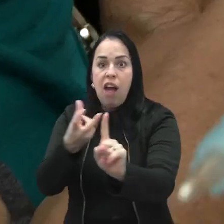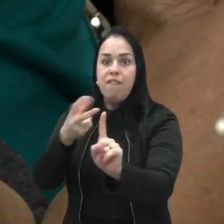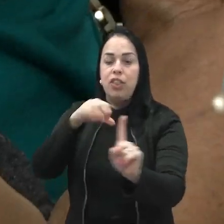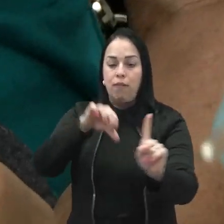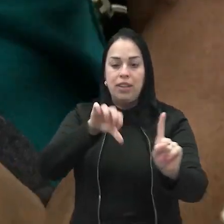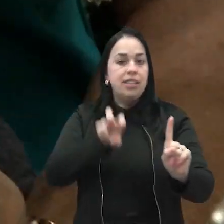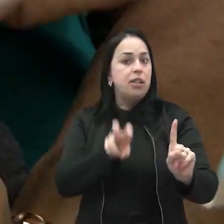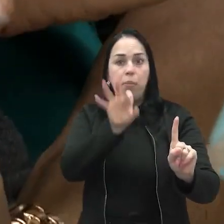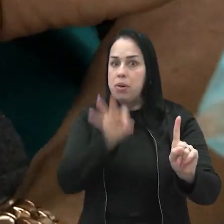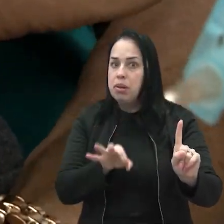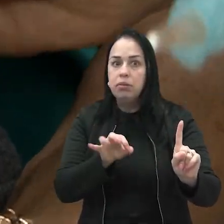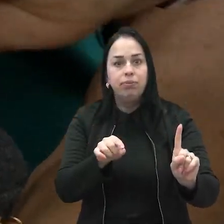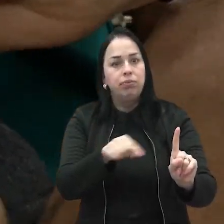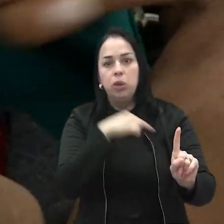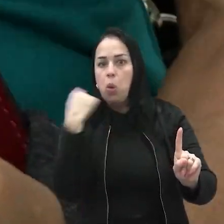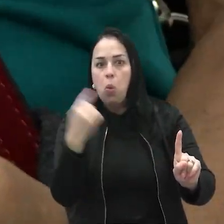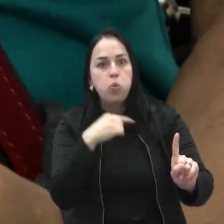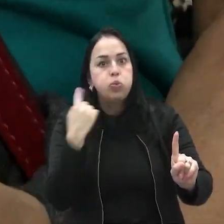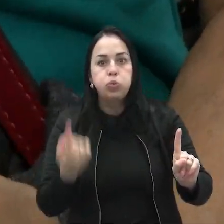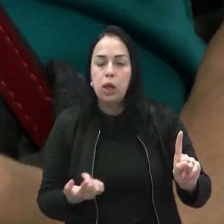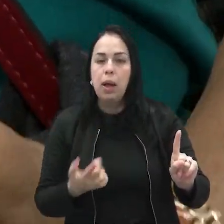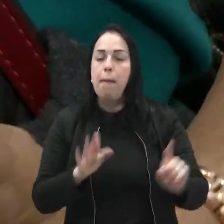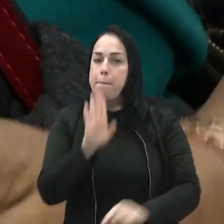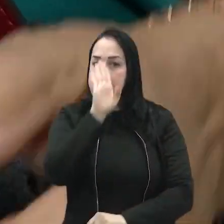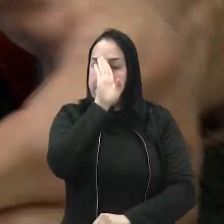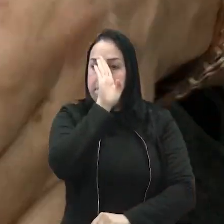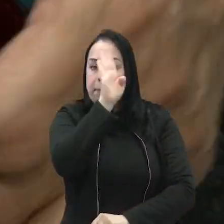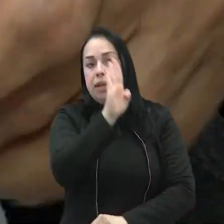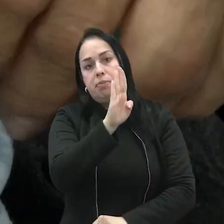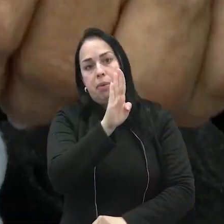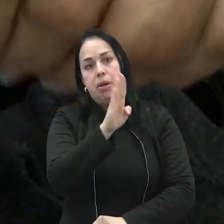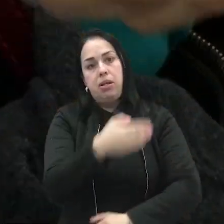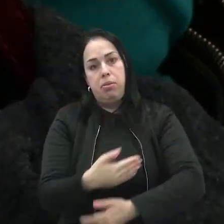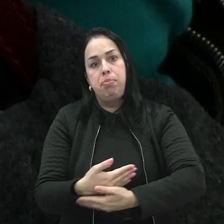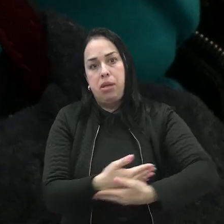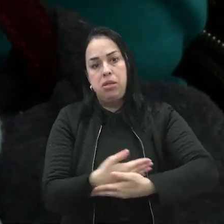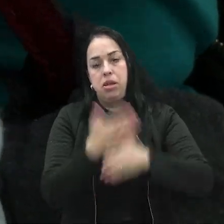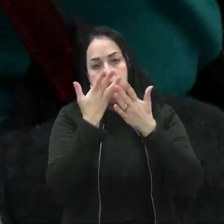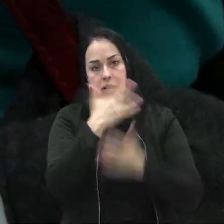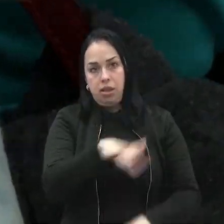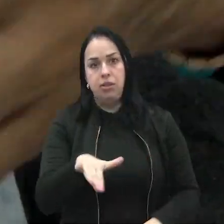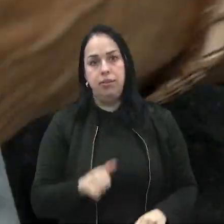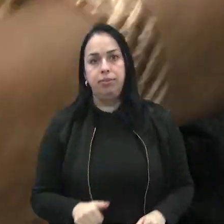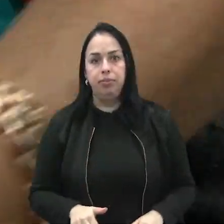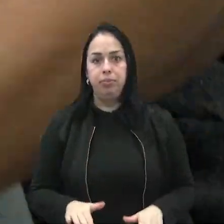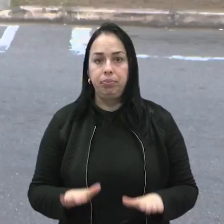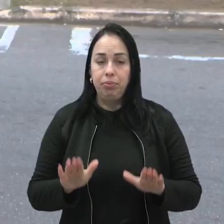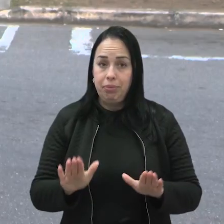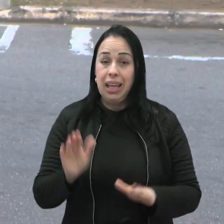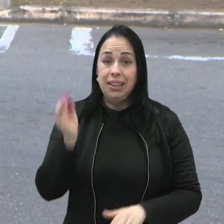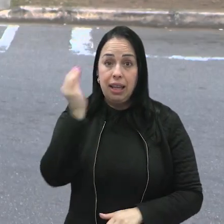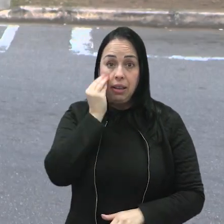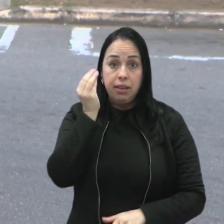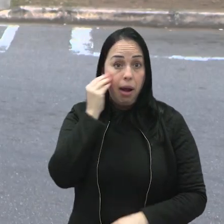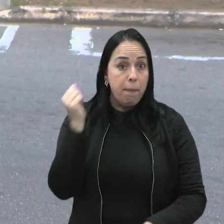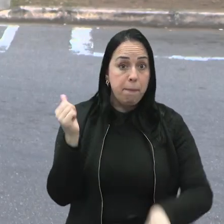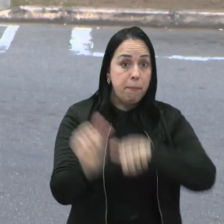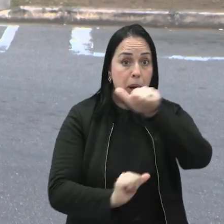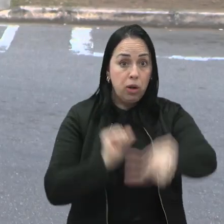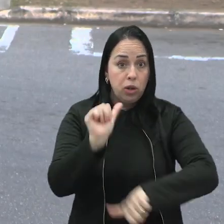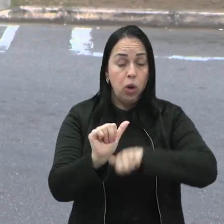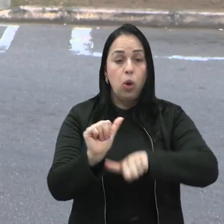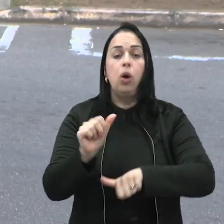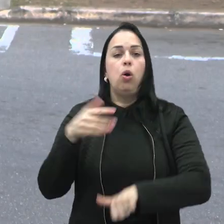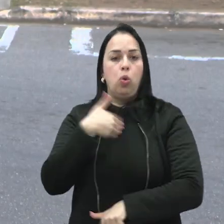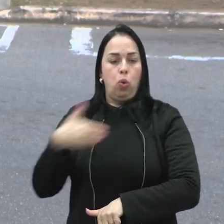95% ainda não foi alcançada, principalmente nas doses do primeiro ano de vida. Para reverter o quadro, o